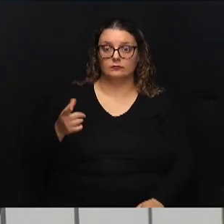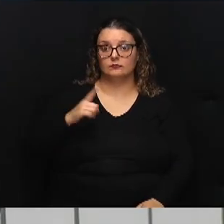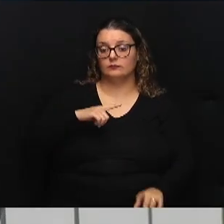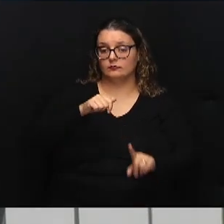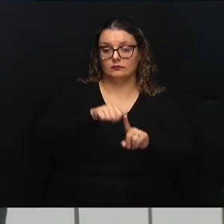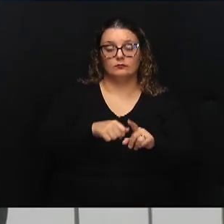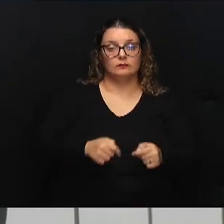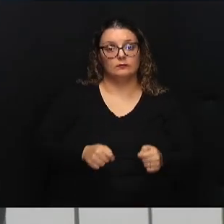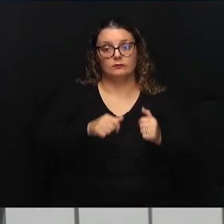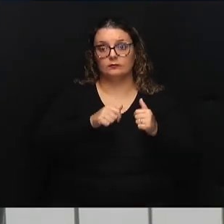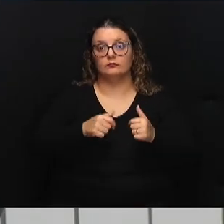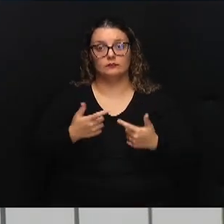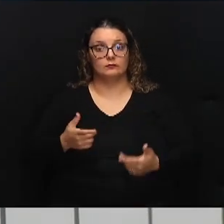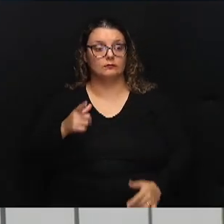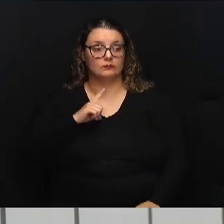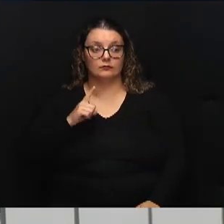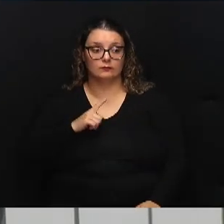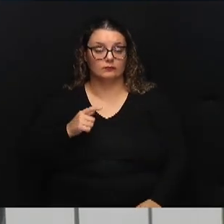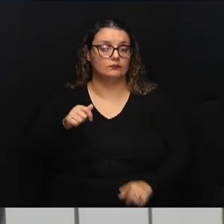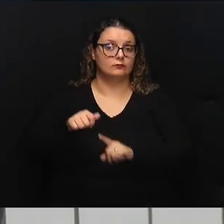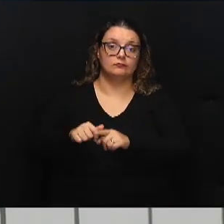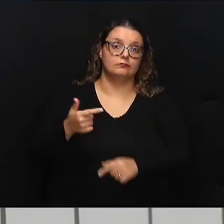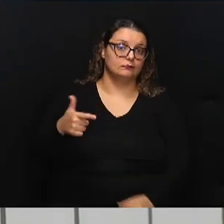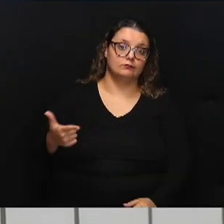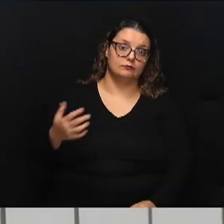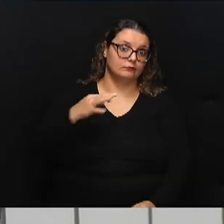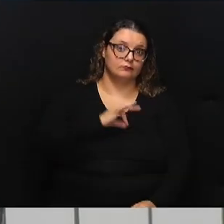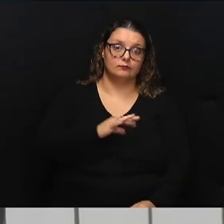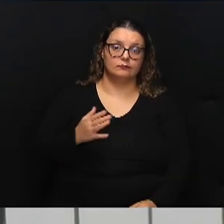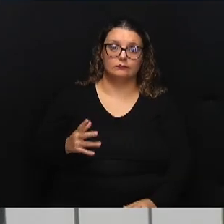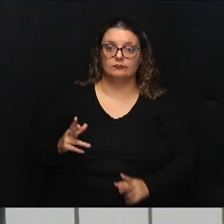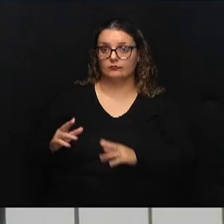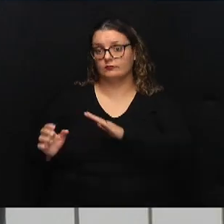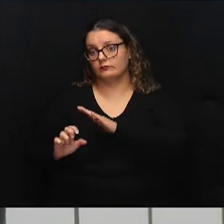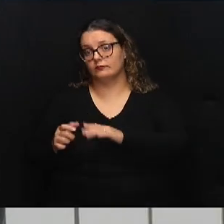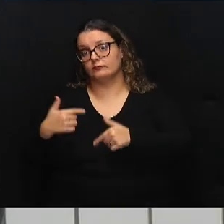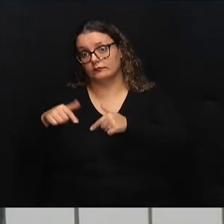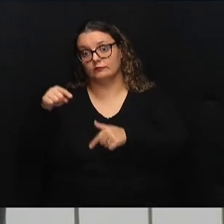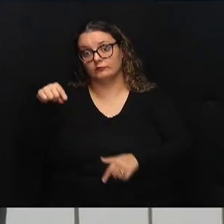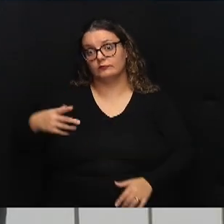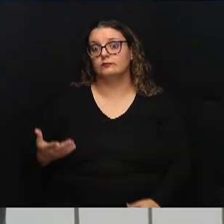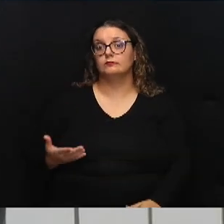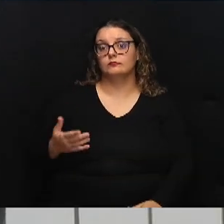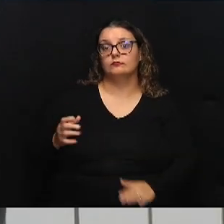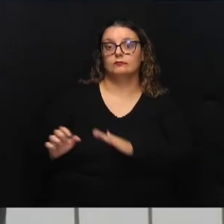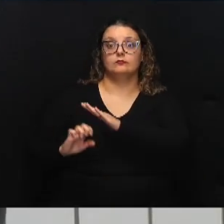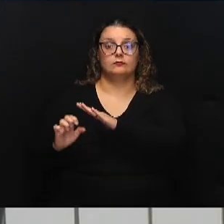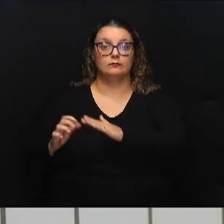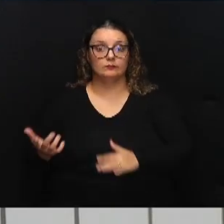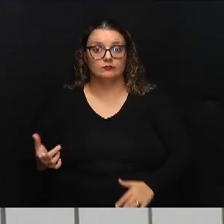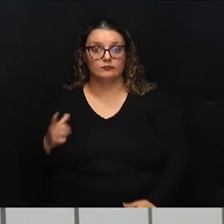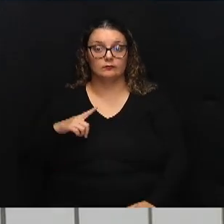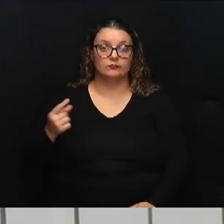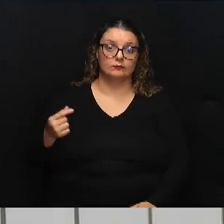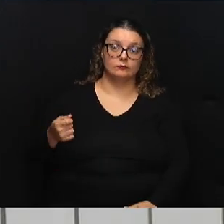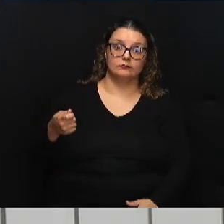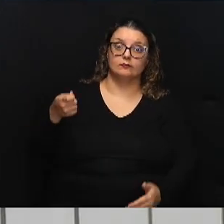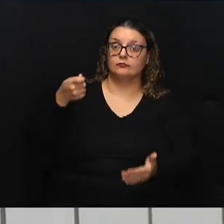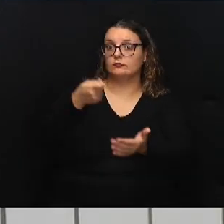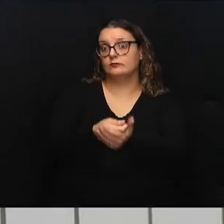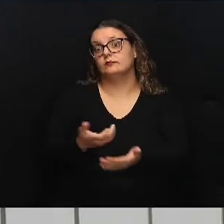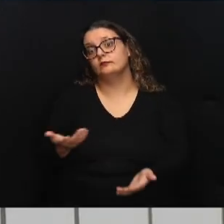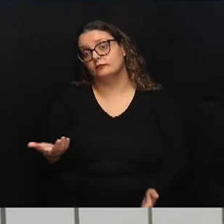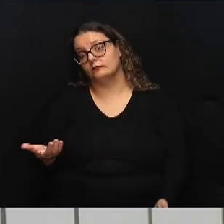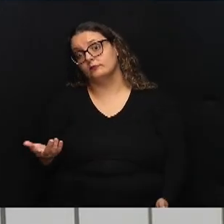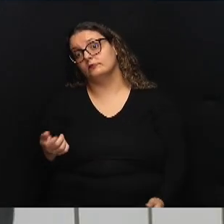ganha e tem mês que não ganha, né? É a mesma coisa na empresa, quando você está trabalhando lá, né? Às vezes a empresa tem grana para te remunerar